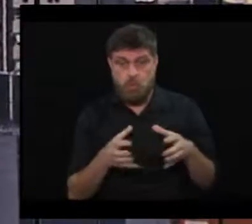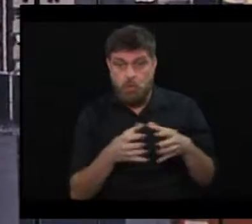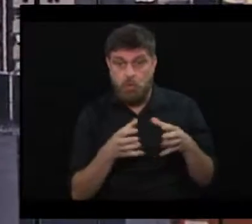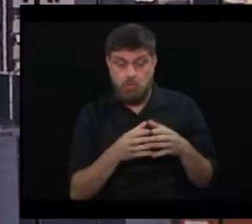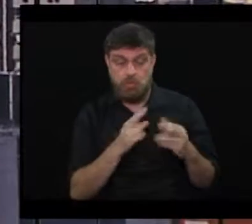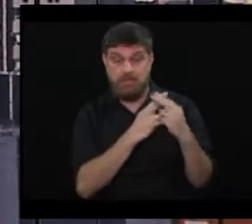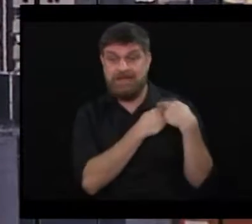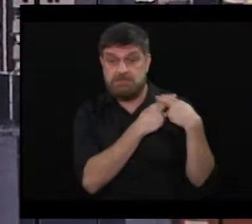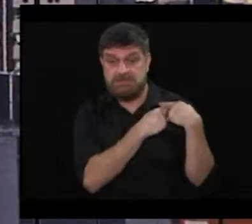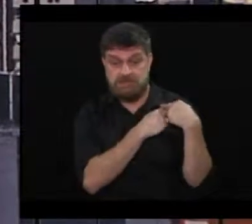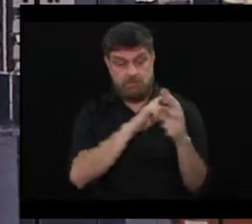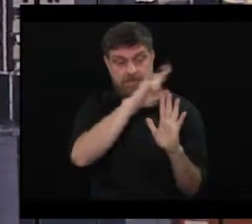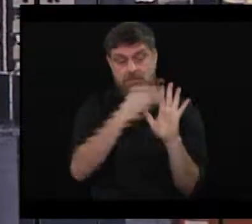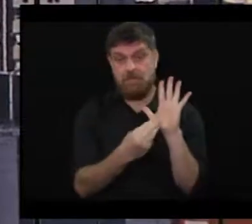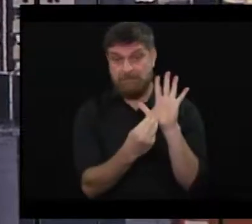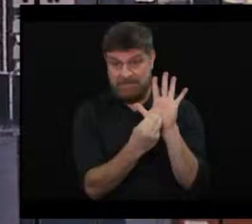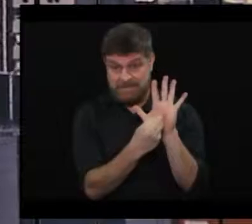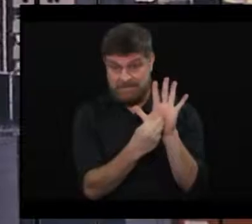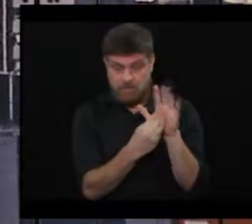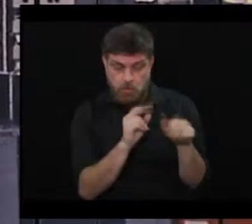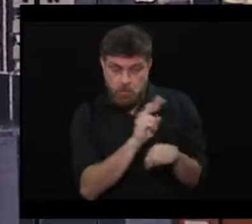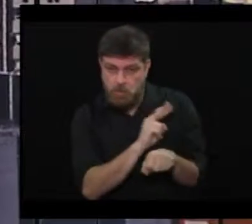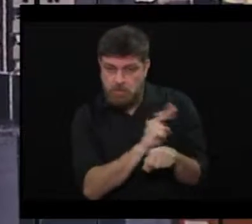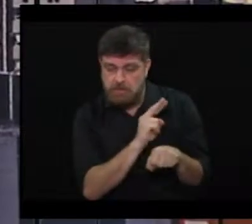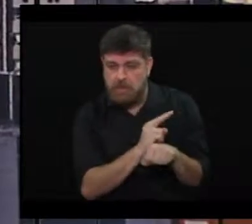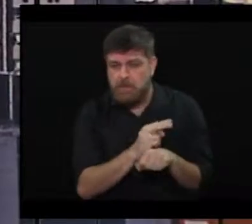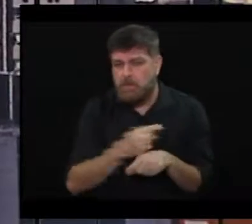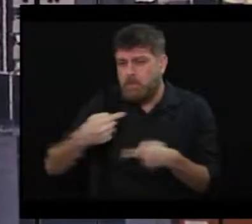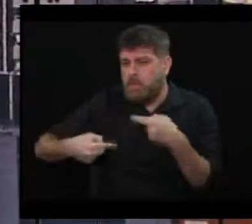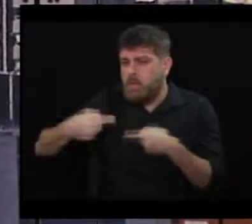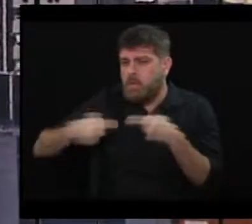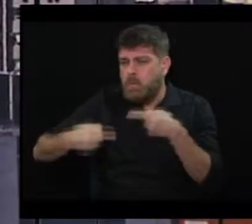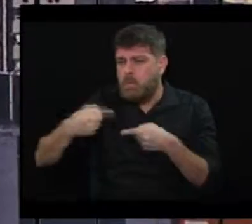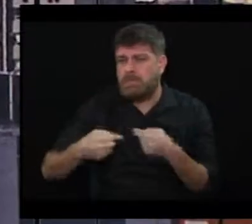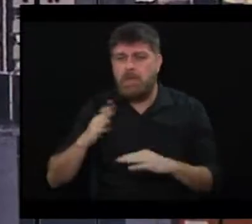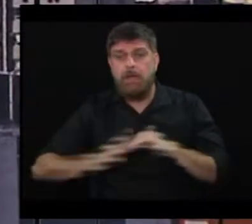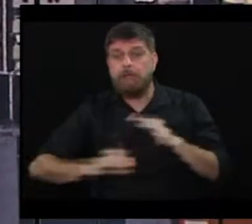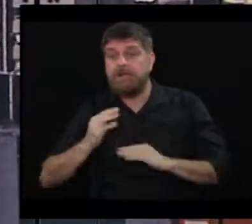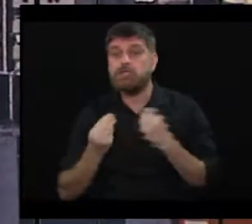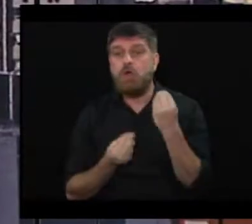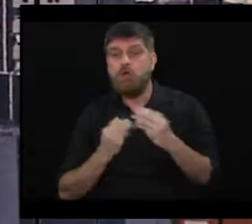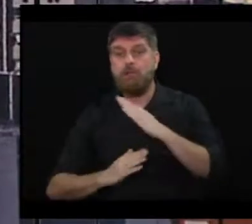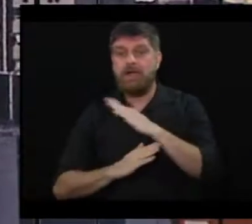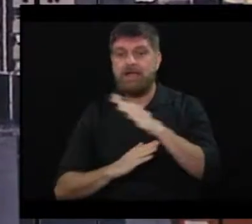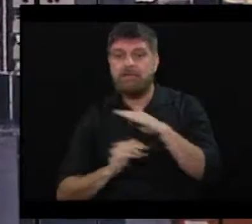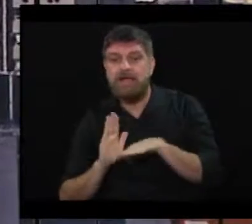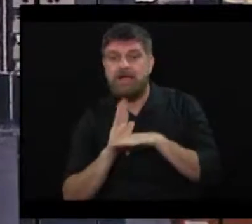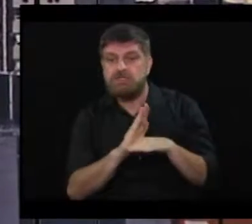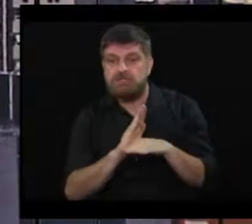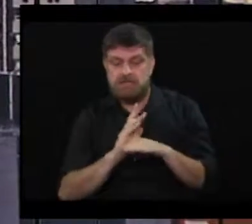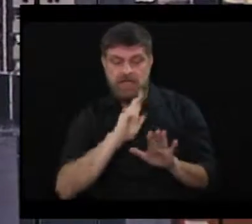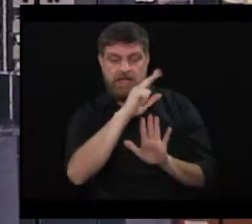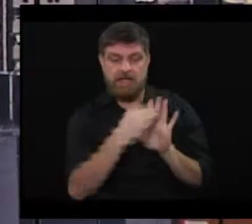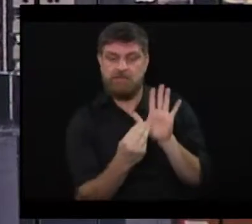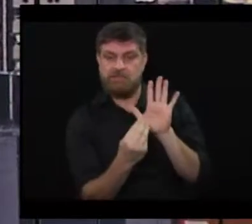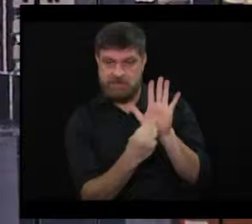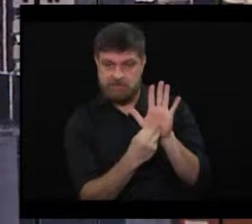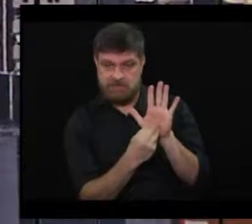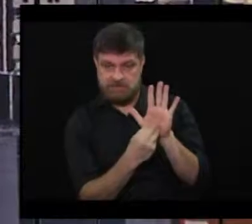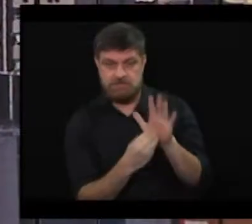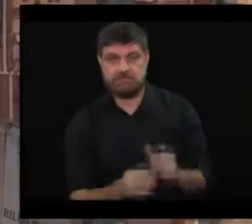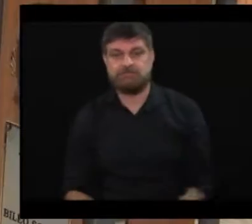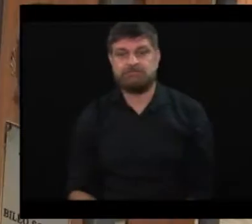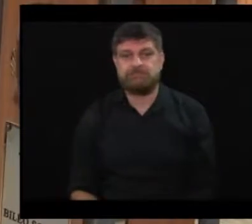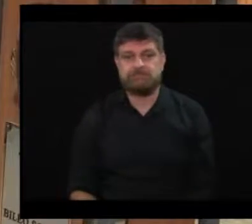do Legislativo. O encontro discutiu ações sustentáveis para a Câmara. A ideia é proteger o meio